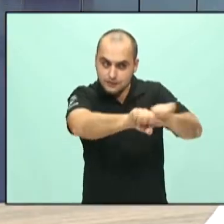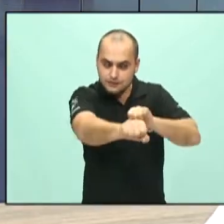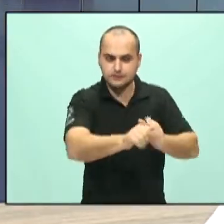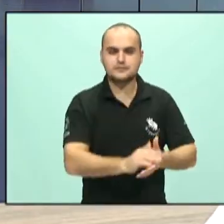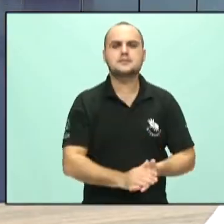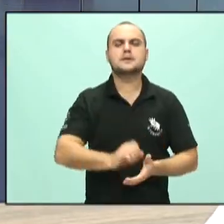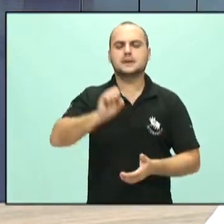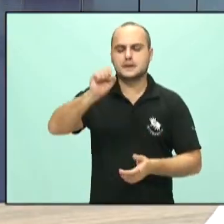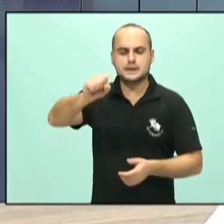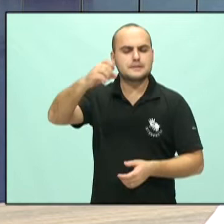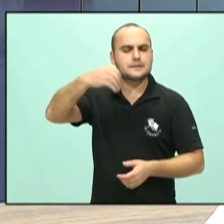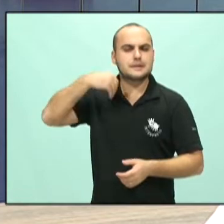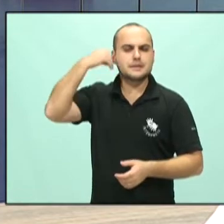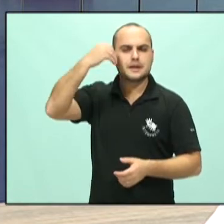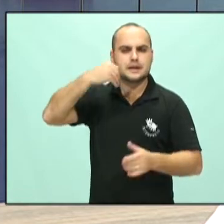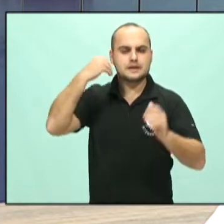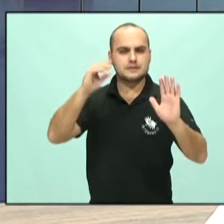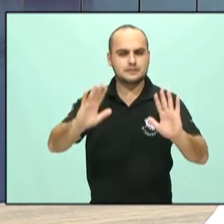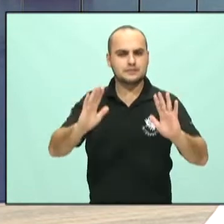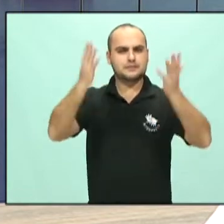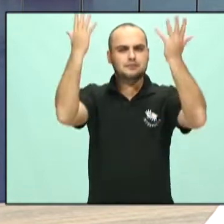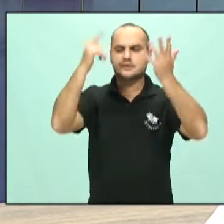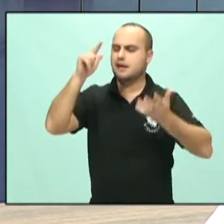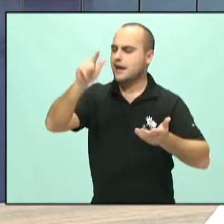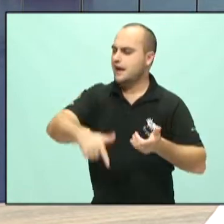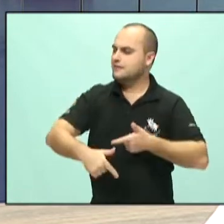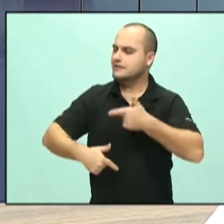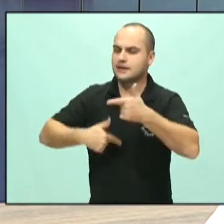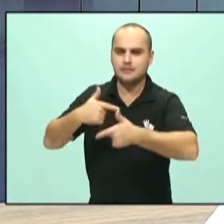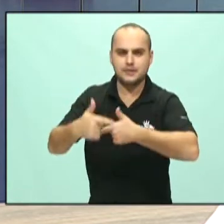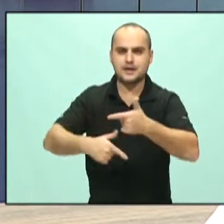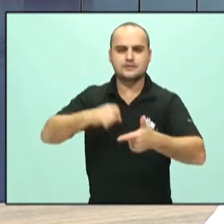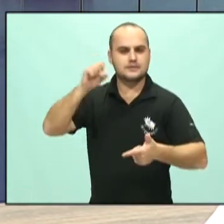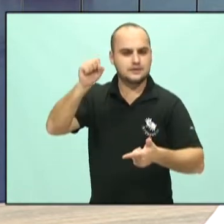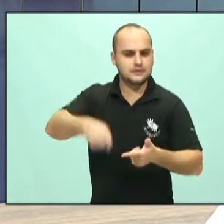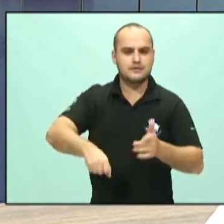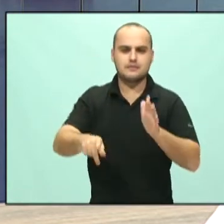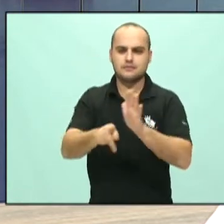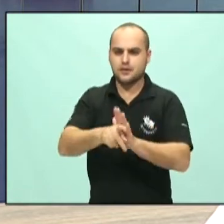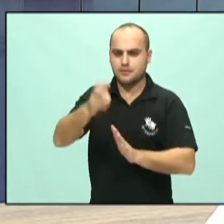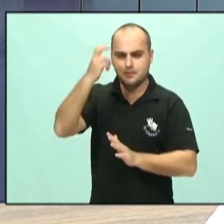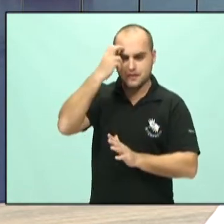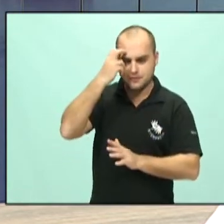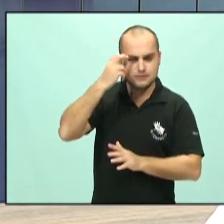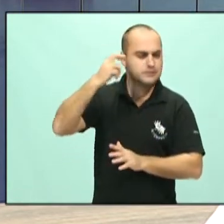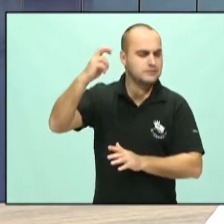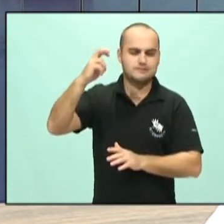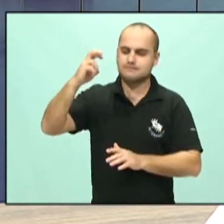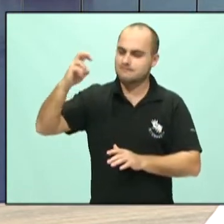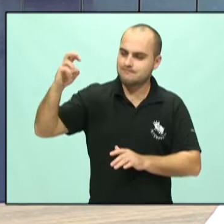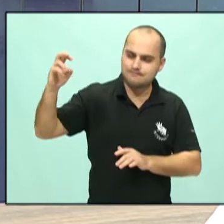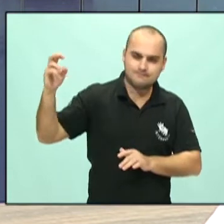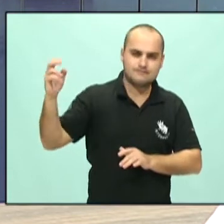de um festival acaba sendo um network muito grande, né? Um intercâmbio cultural ali. Porque a gente